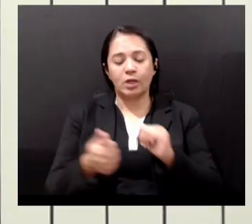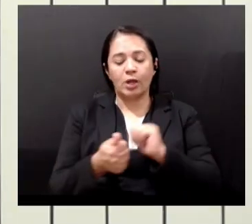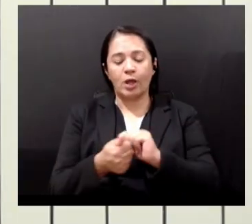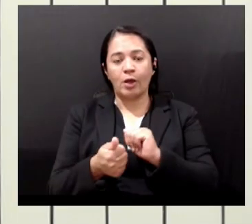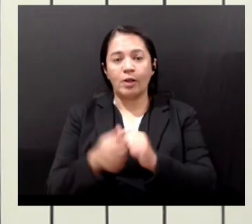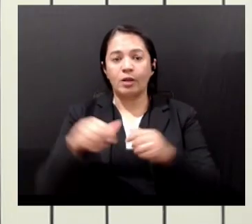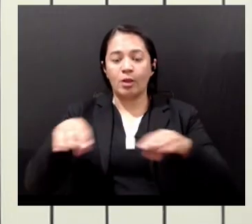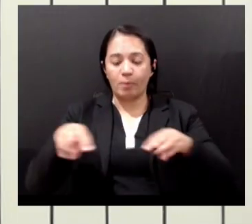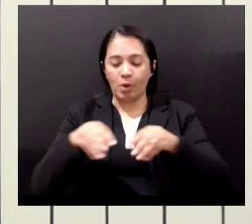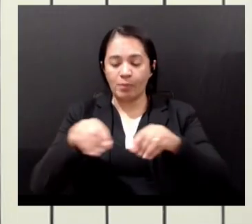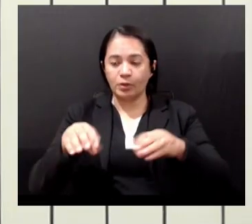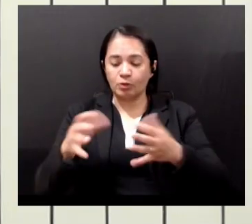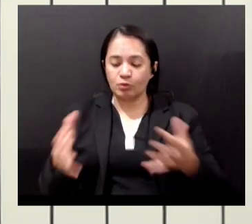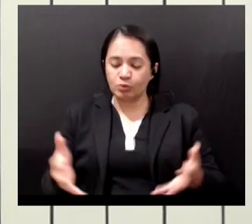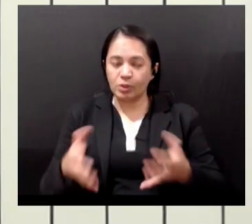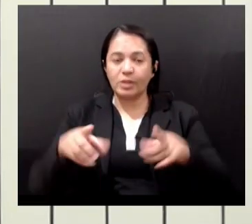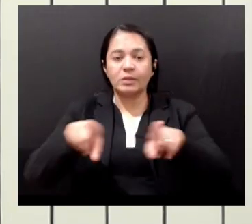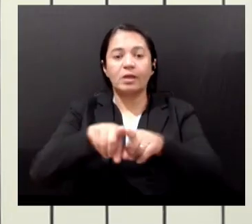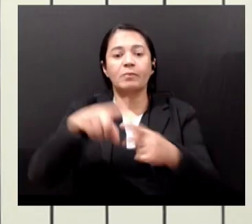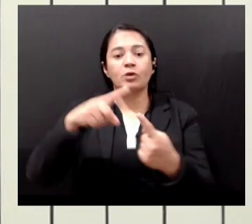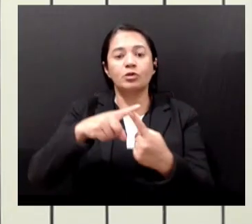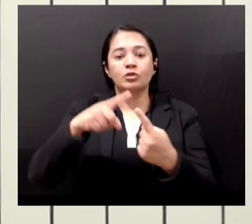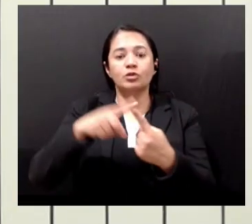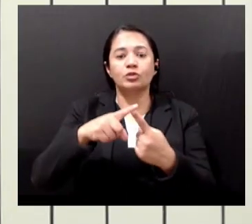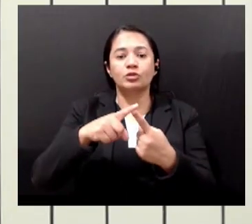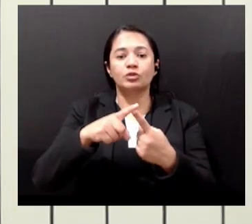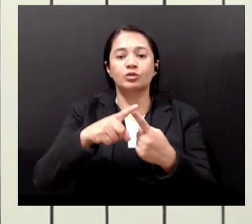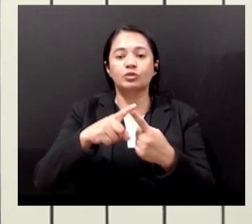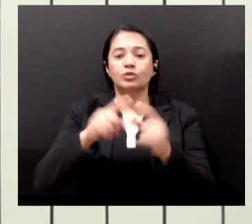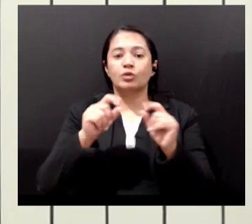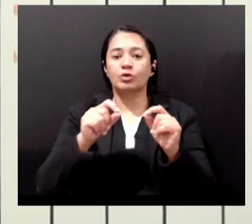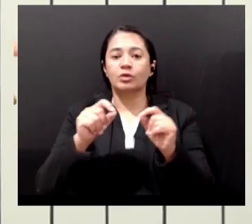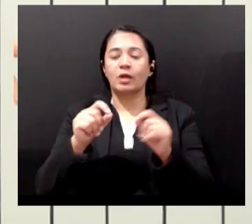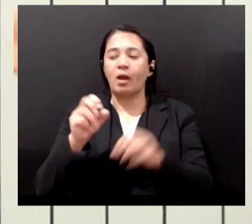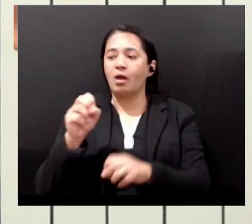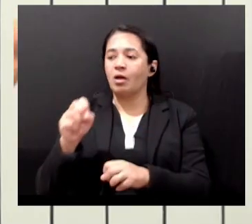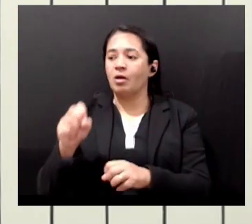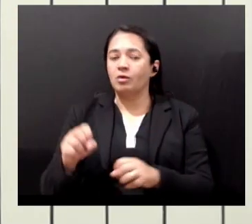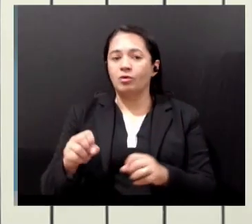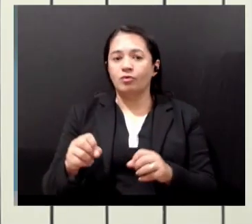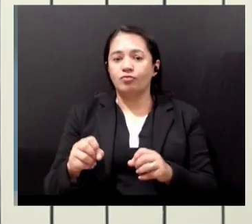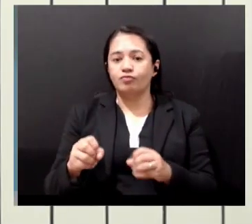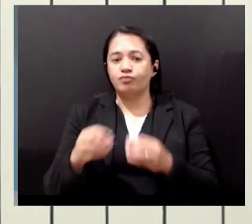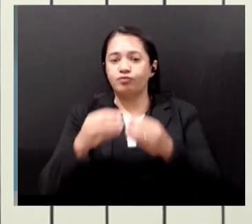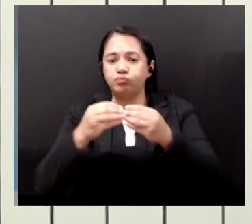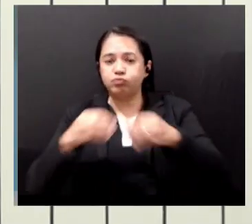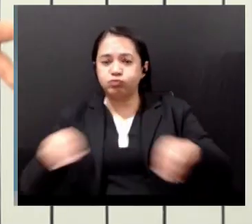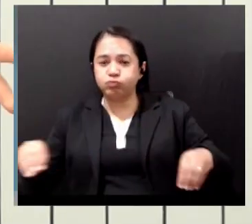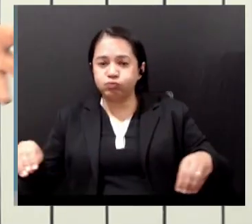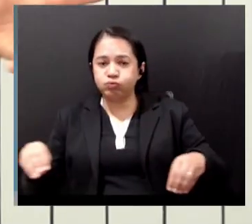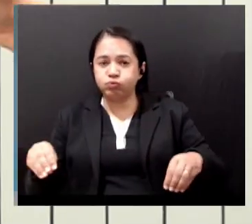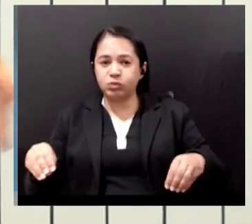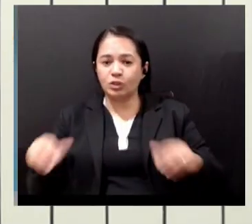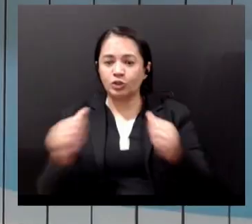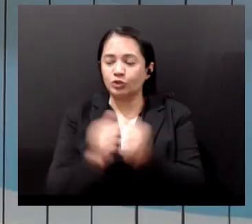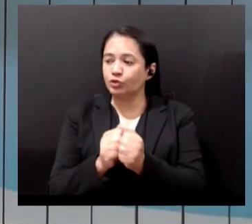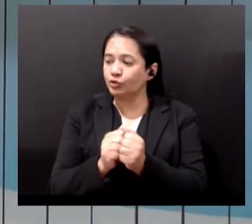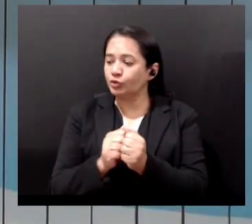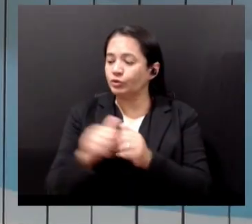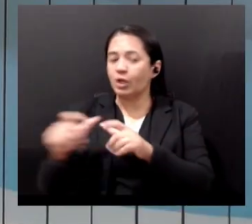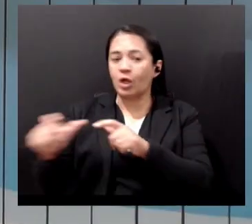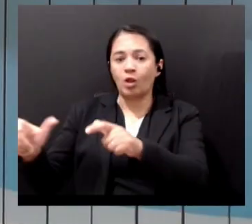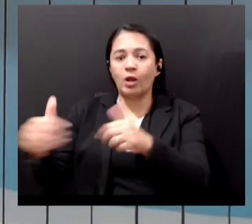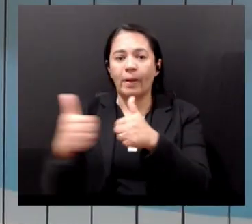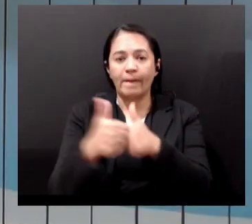da qualidade do solo, o modelo também busca mitigar a migração de pragas entre áreas vizinhas. Eu gostaria que